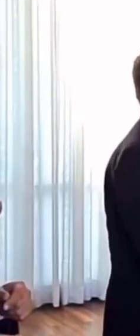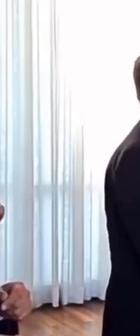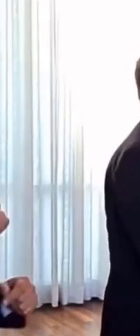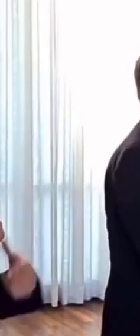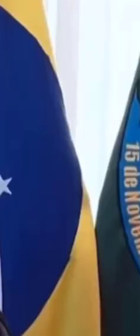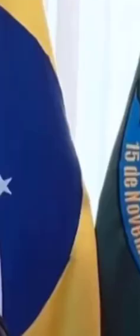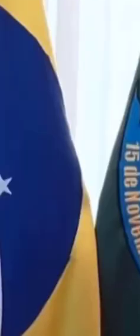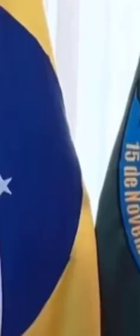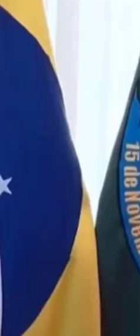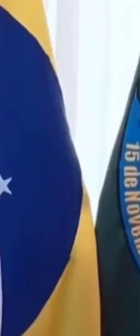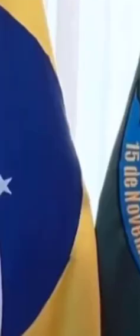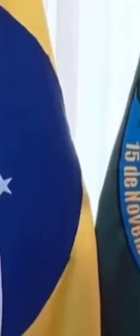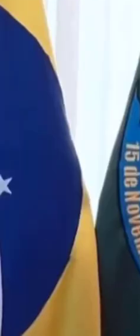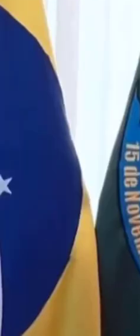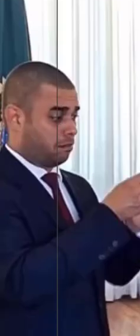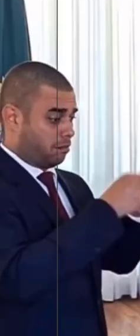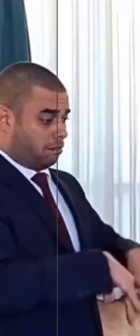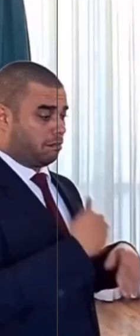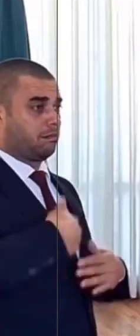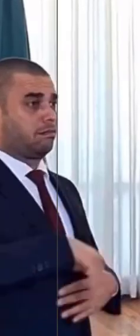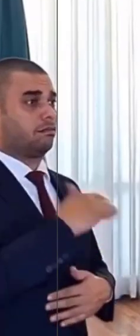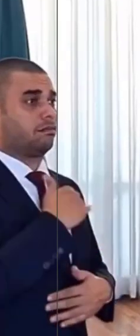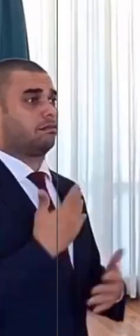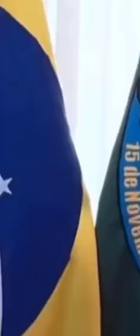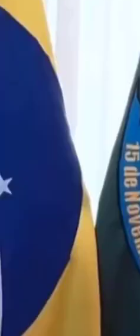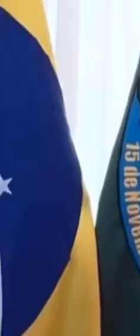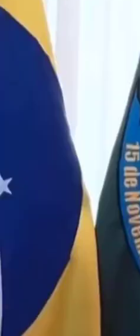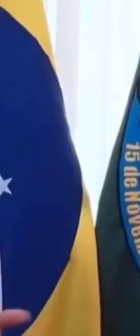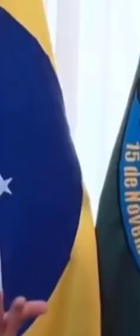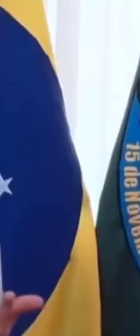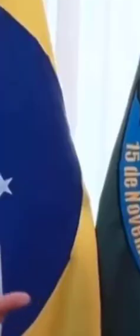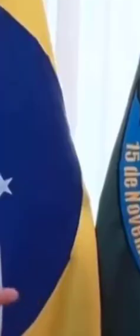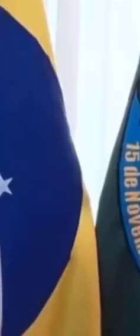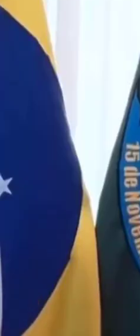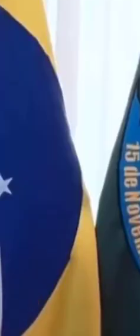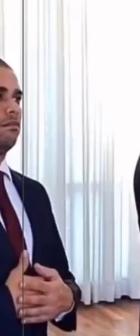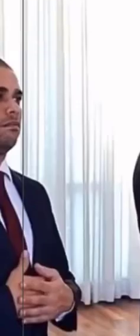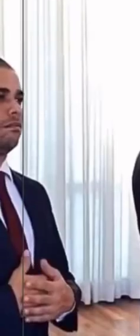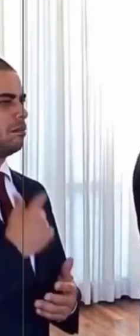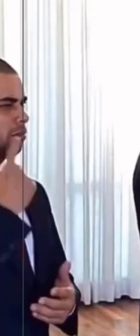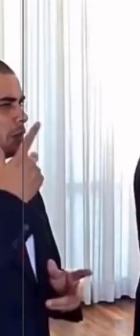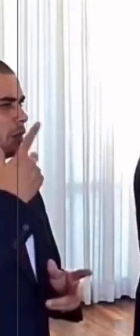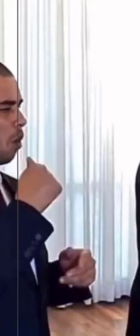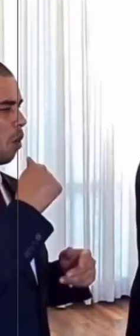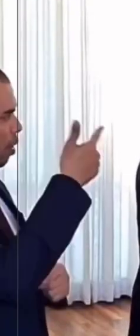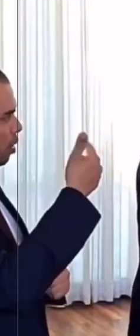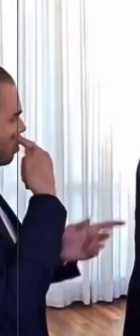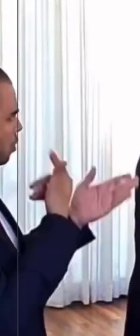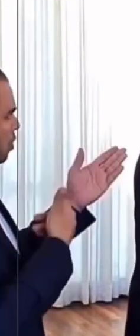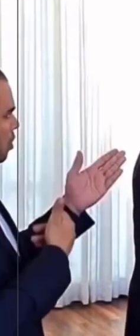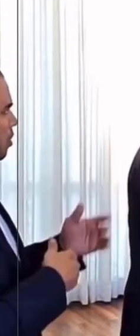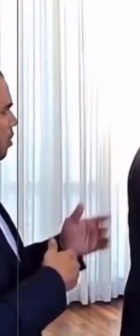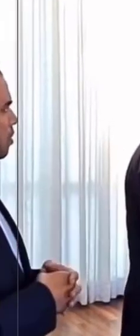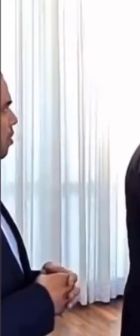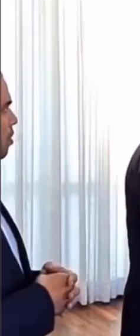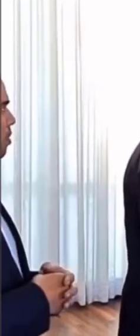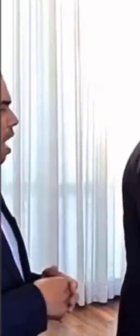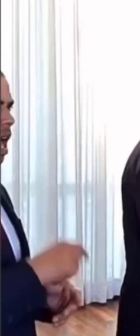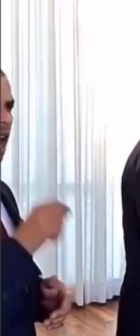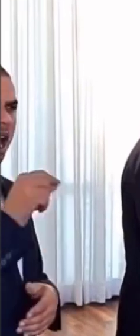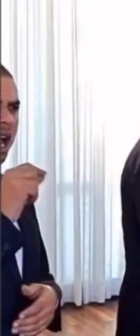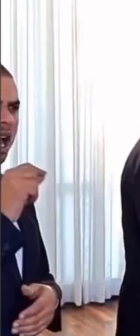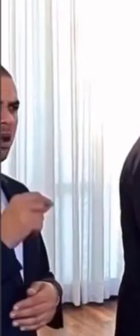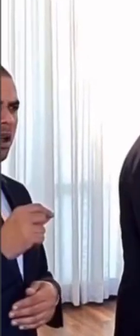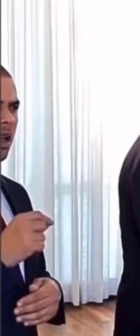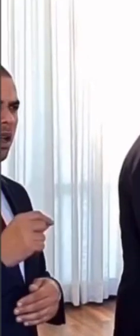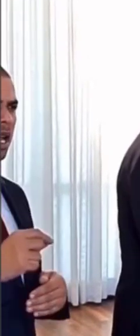e a democracia. Você não tem por que duvidar do voto eletrônico. Então, R$600 é muito? Como no próximo aqui, vamos ver aqui. Ah, gabinete de ódio. Ah, gastou 2 milhões nas